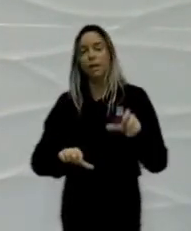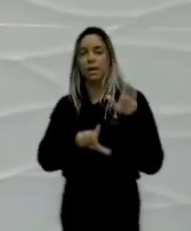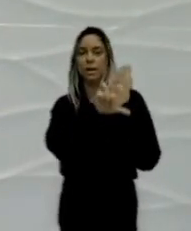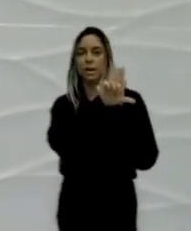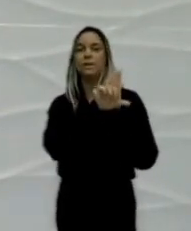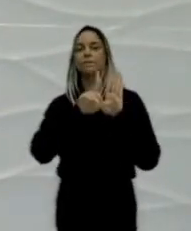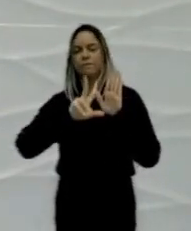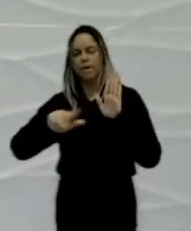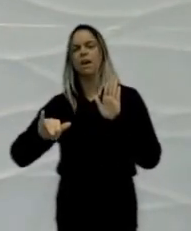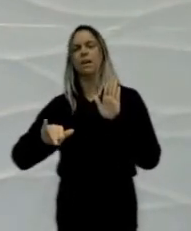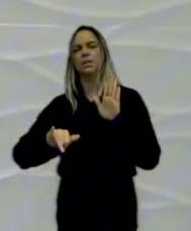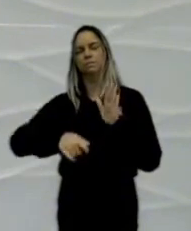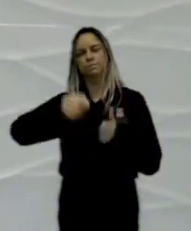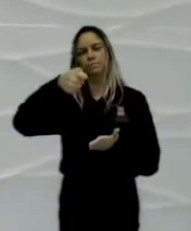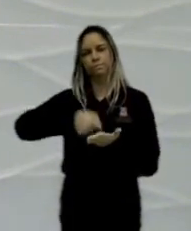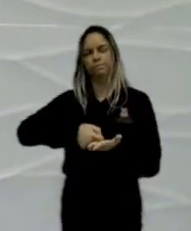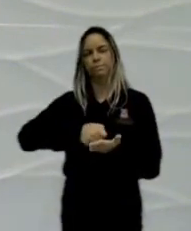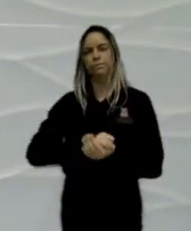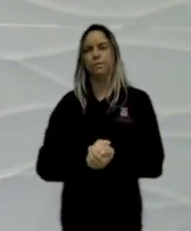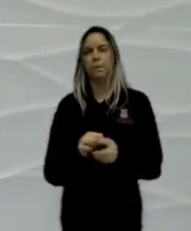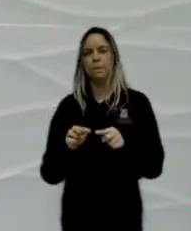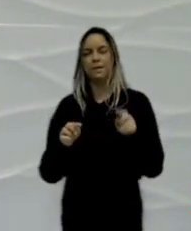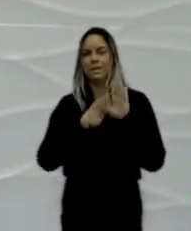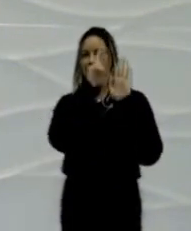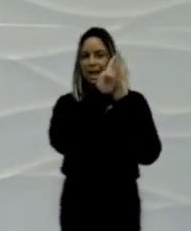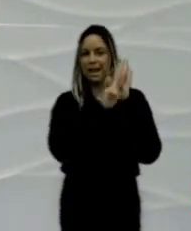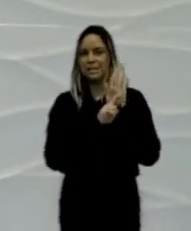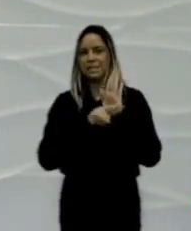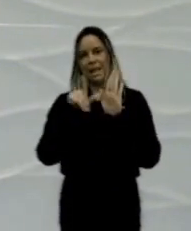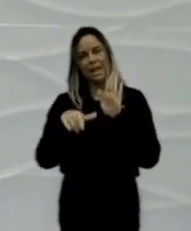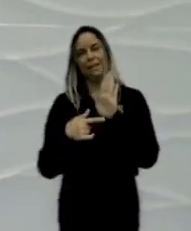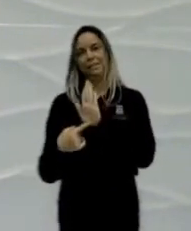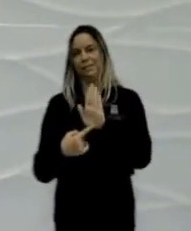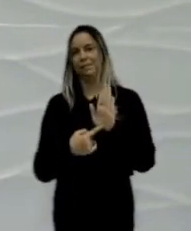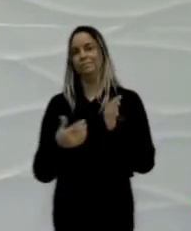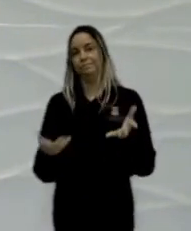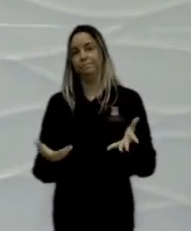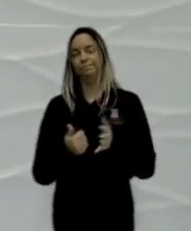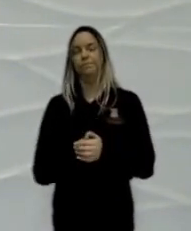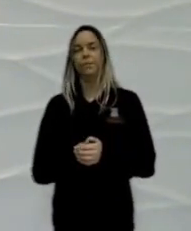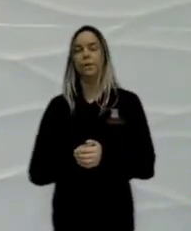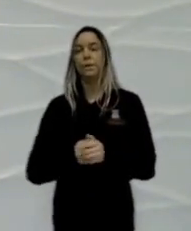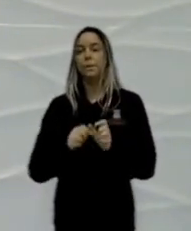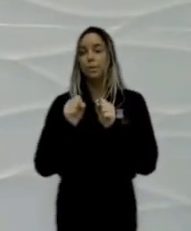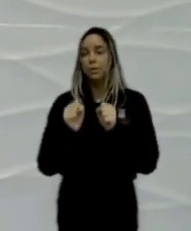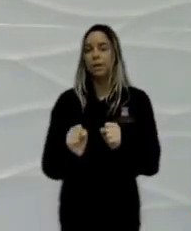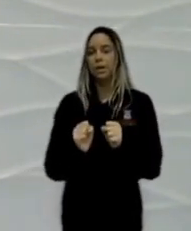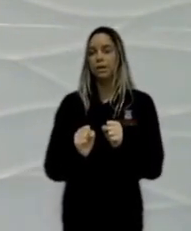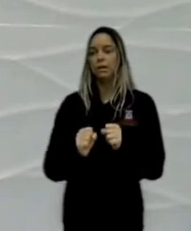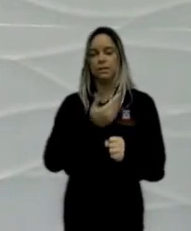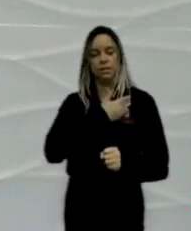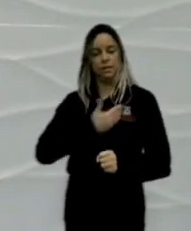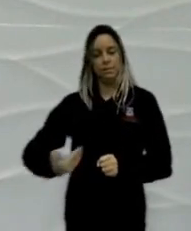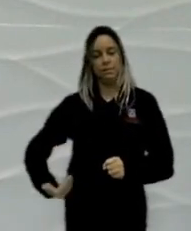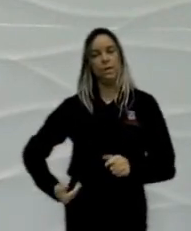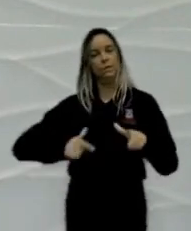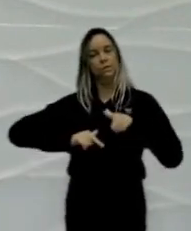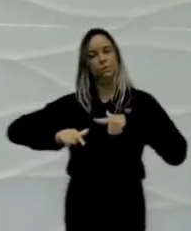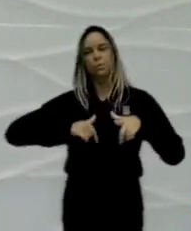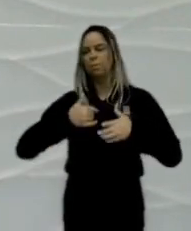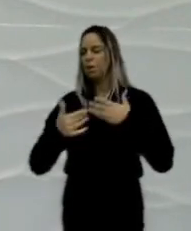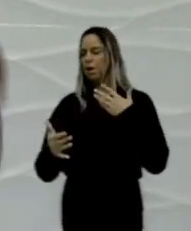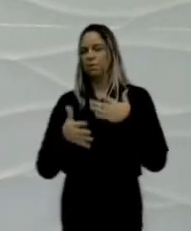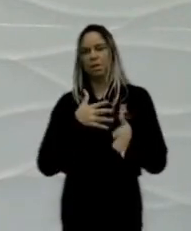cumprida. Mas a regra tem sido essa. Se houver abuso de poder de servidor público, seja ele qual